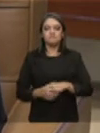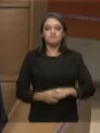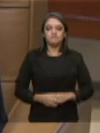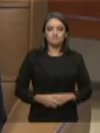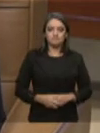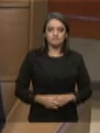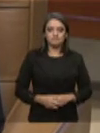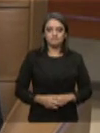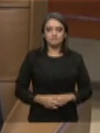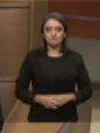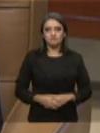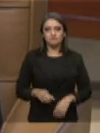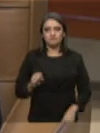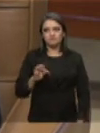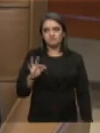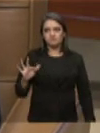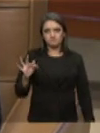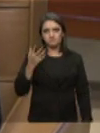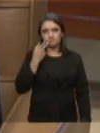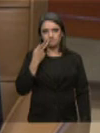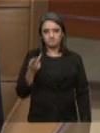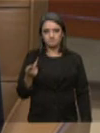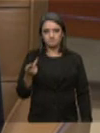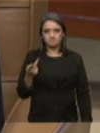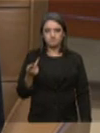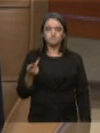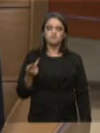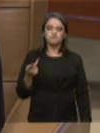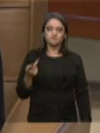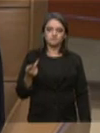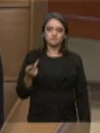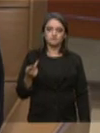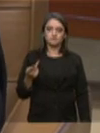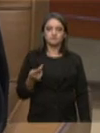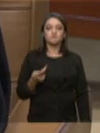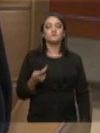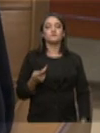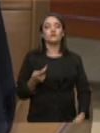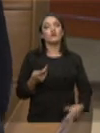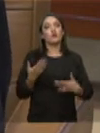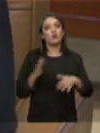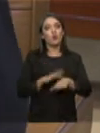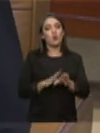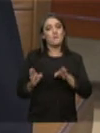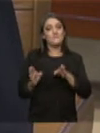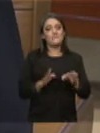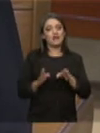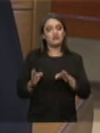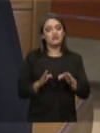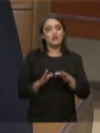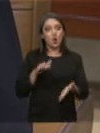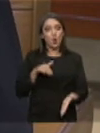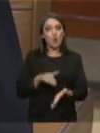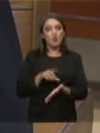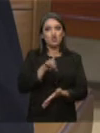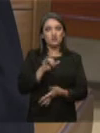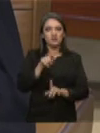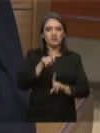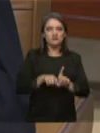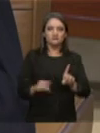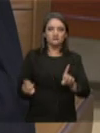pelo Supremo, em ação direta de constitucionalidade ou inconstitucionalidade, o prazo até o último dia útil do mês de